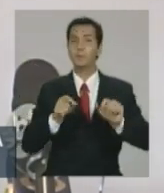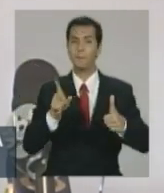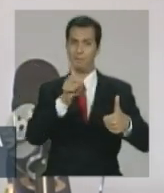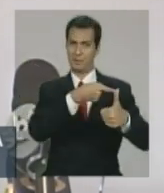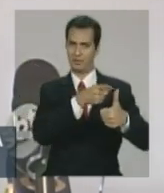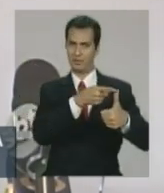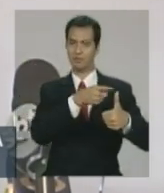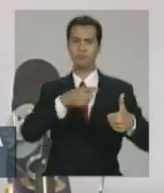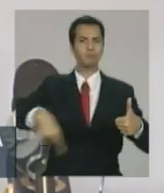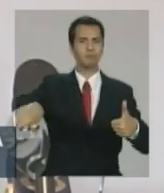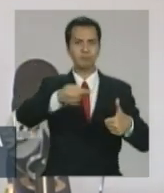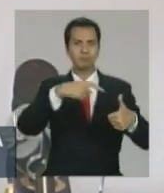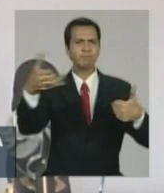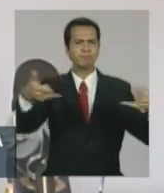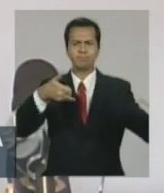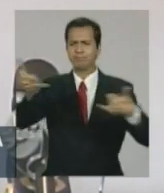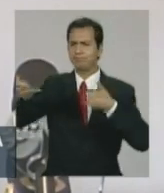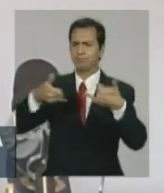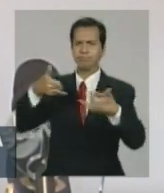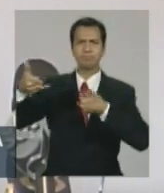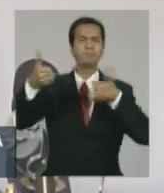bastante. Segundo, foi para